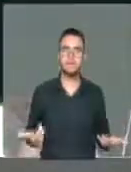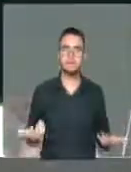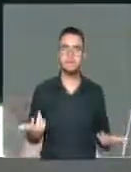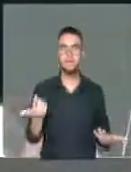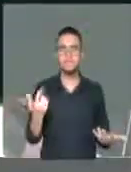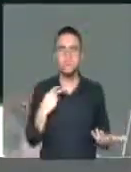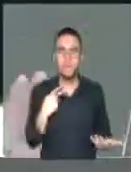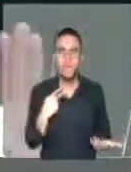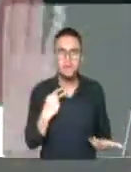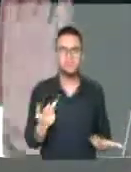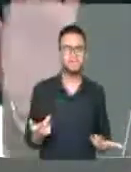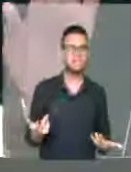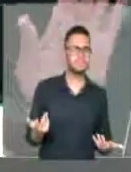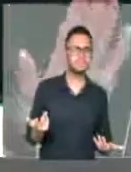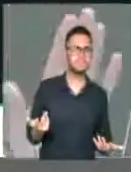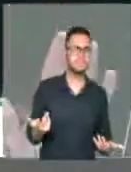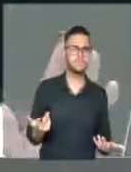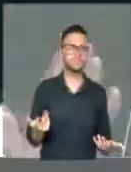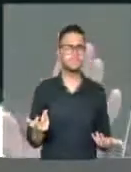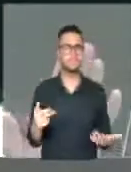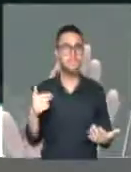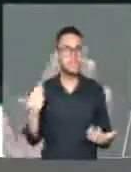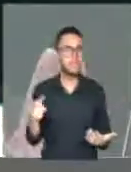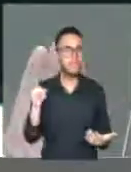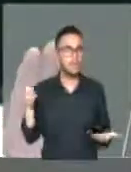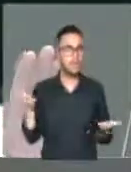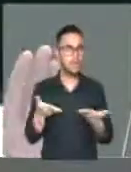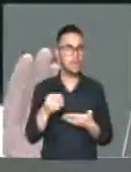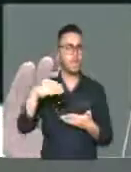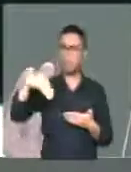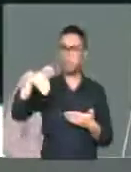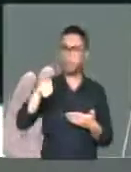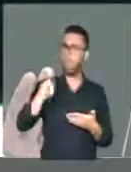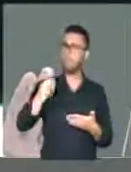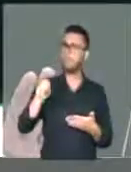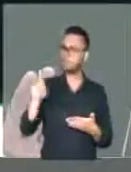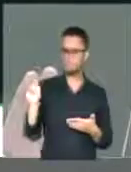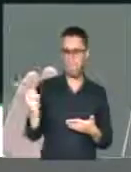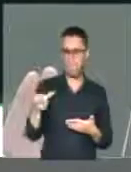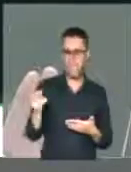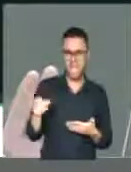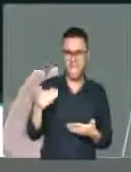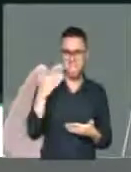vale. Aí o Moro tem os seus defeitos,